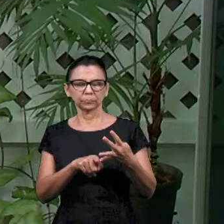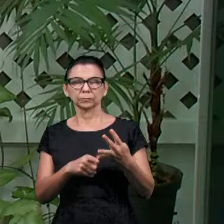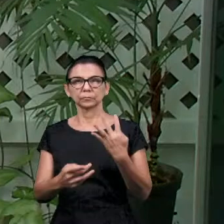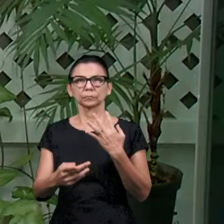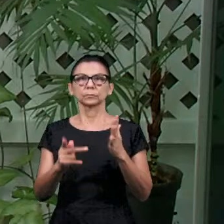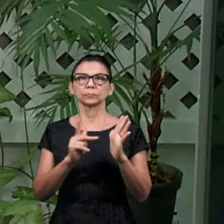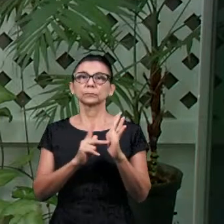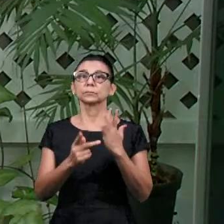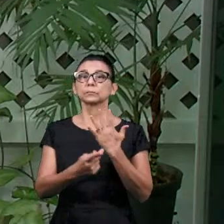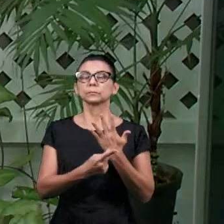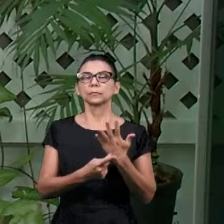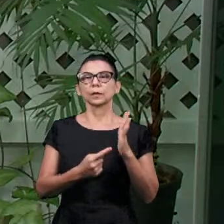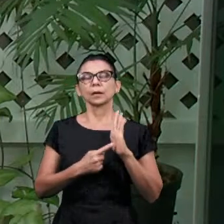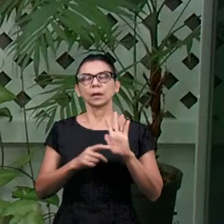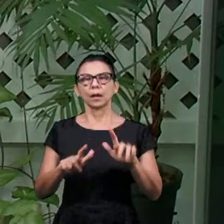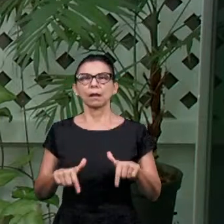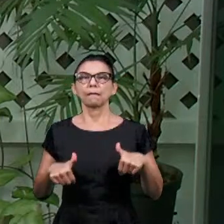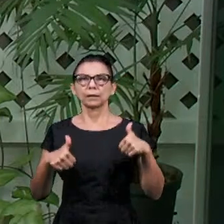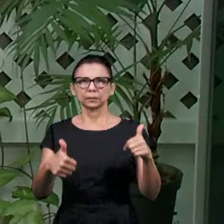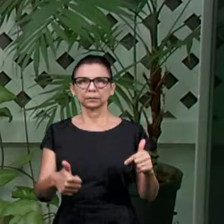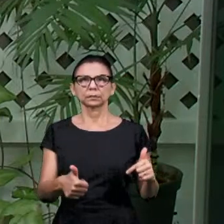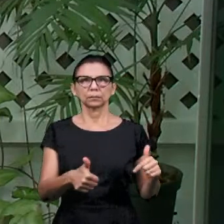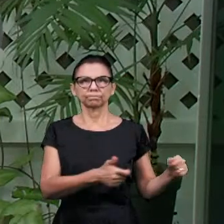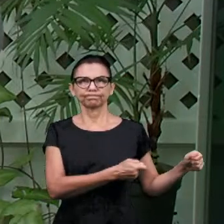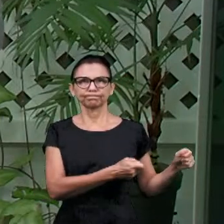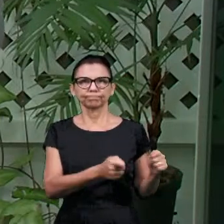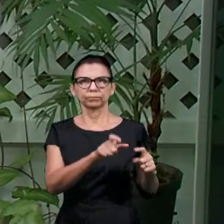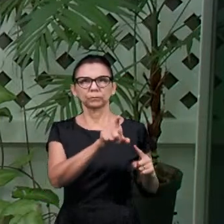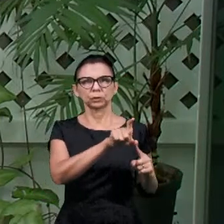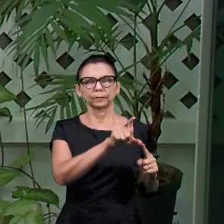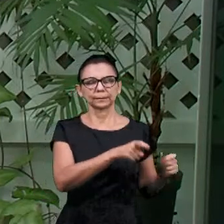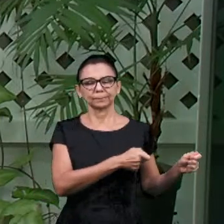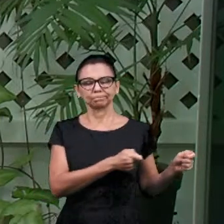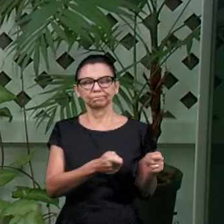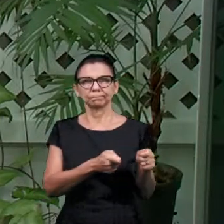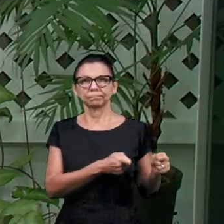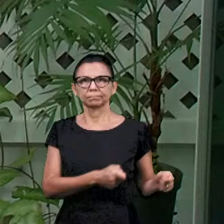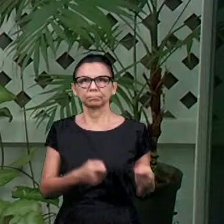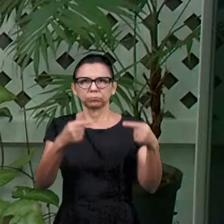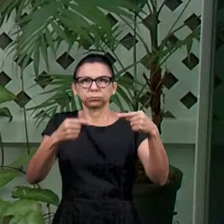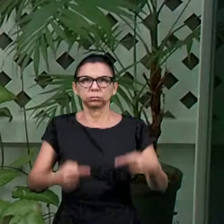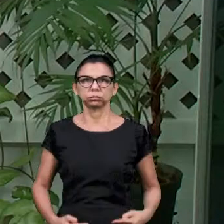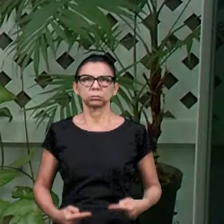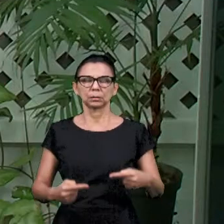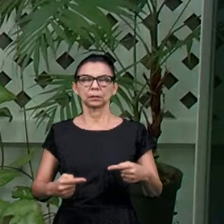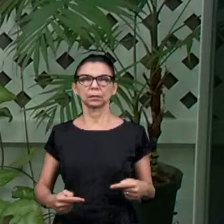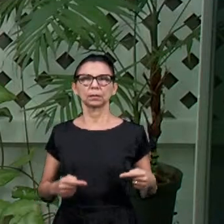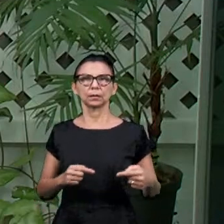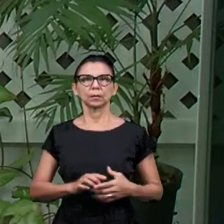a ação do adversário. Aquilo que o Senhor faz, né? O trigo, o que